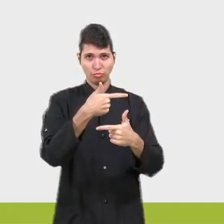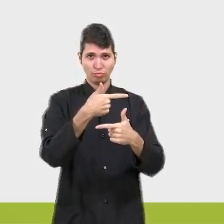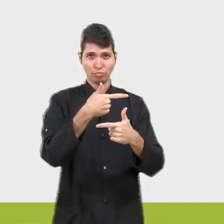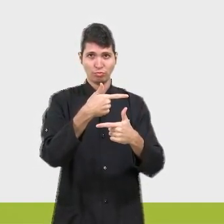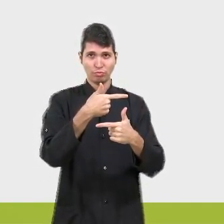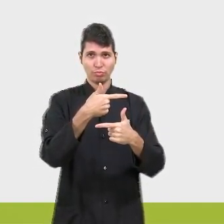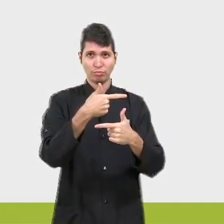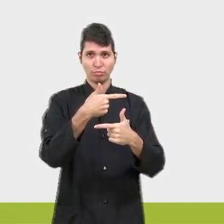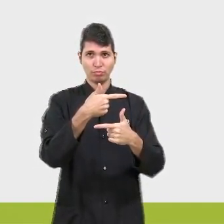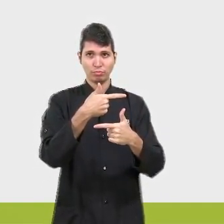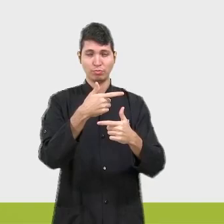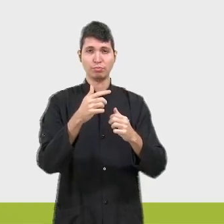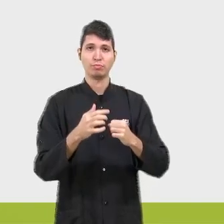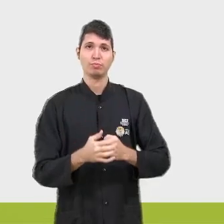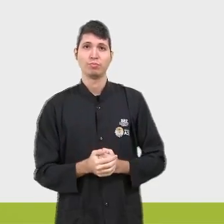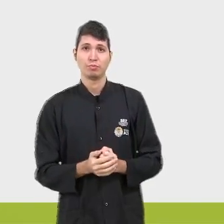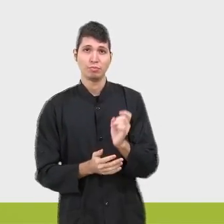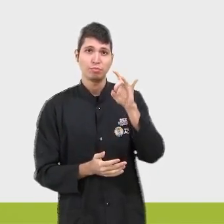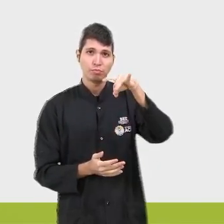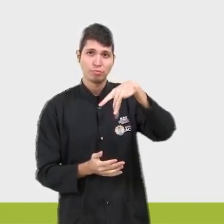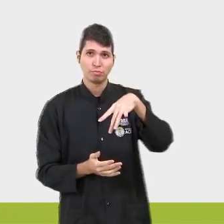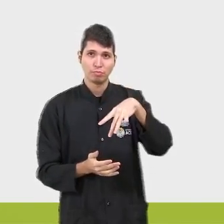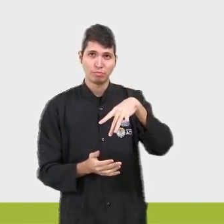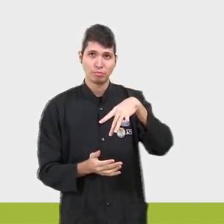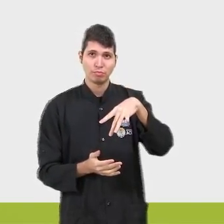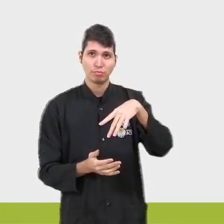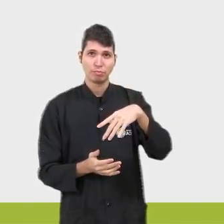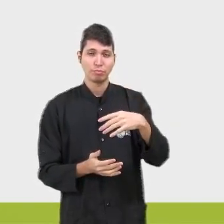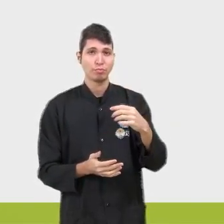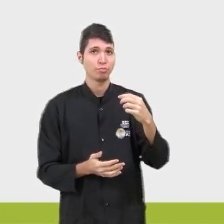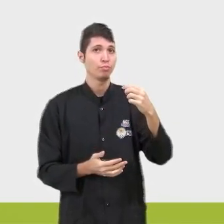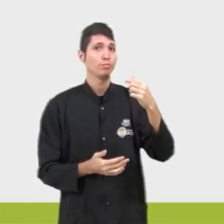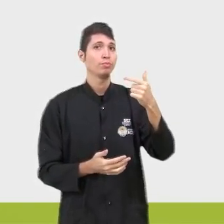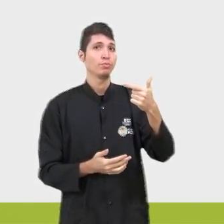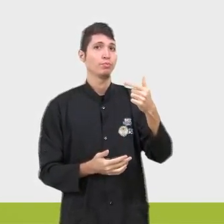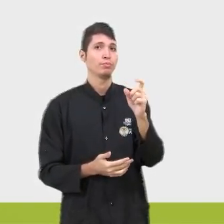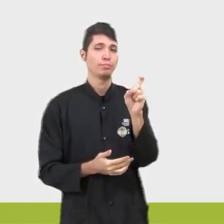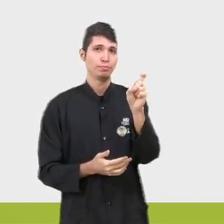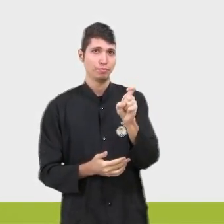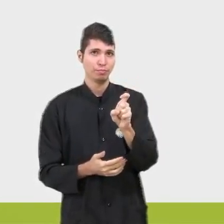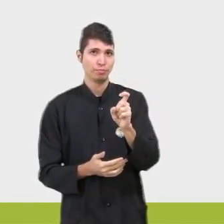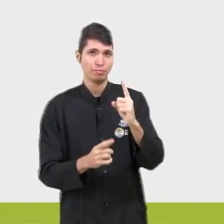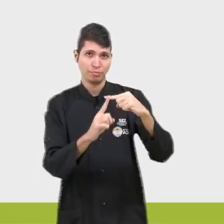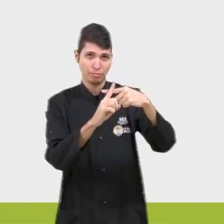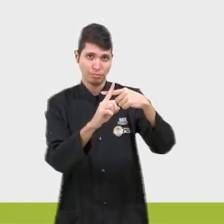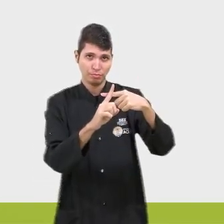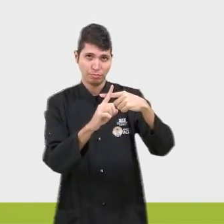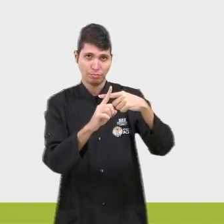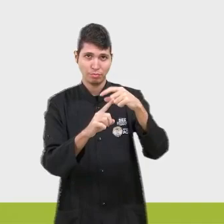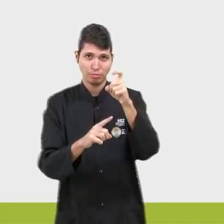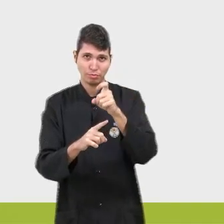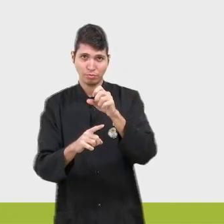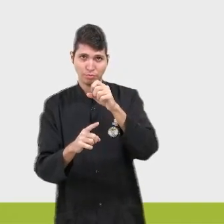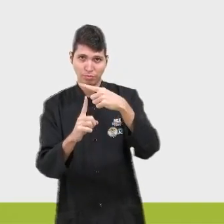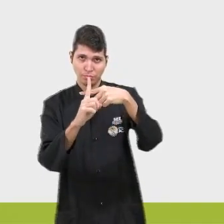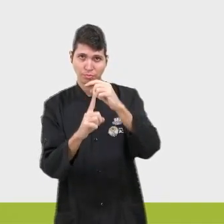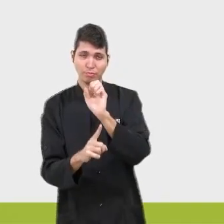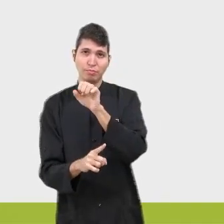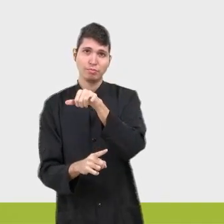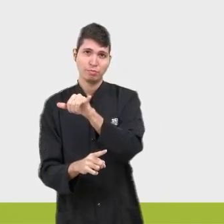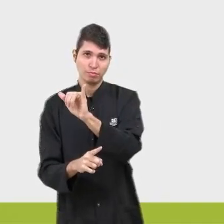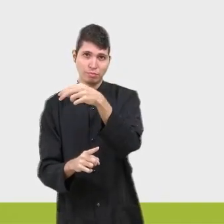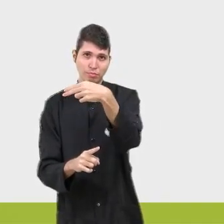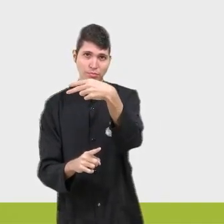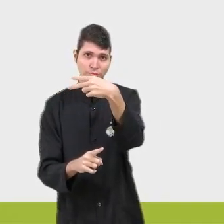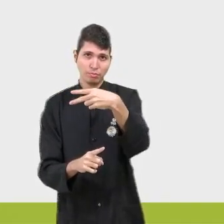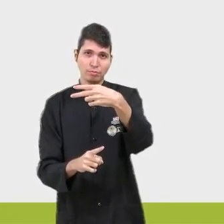O que sobrou pra gente aí? Ó? Vai sobrar 2x, x mais y, né? Igual a